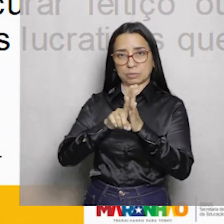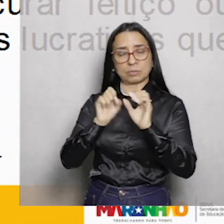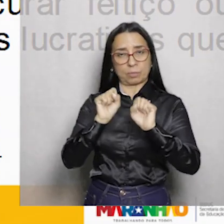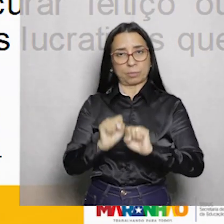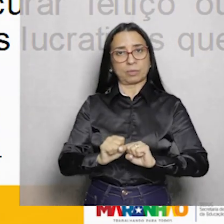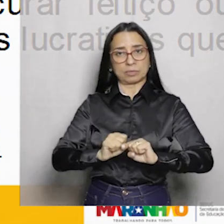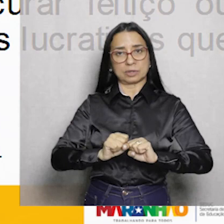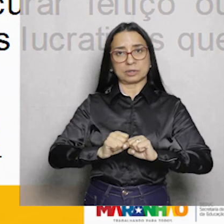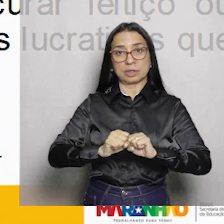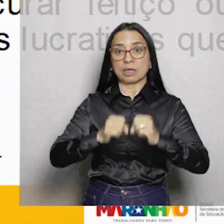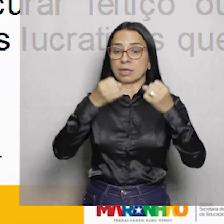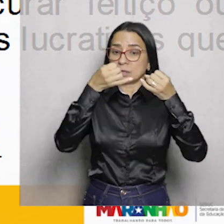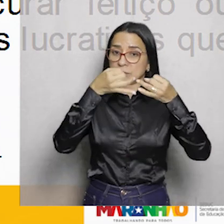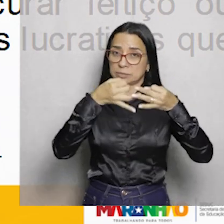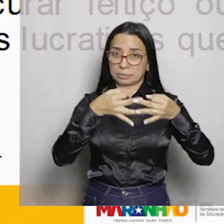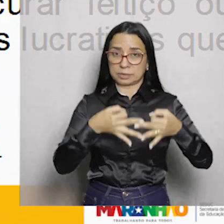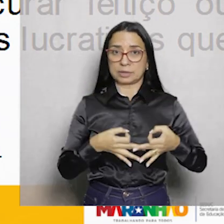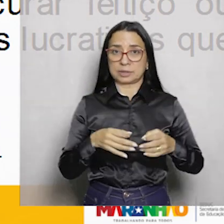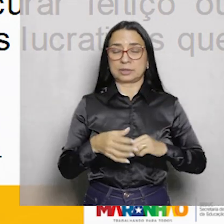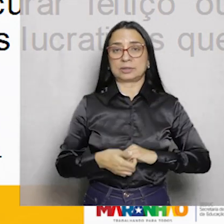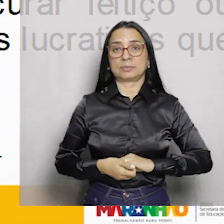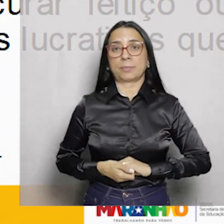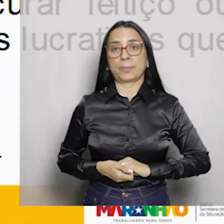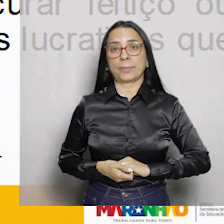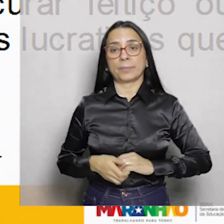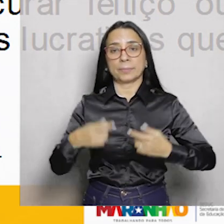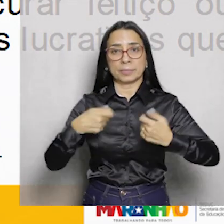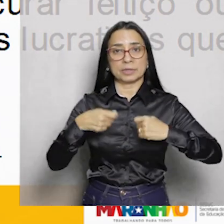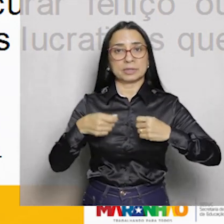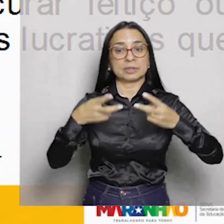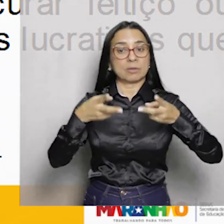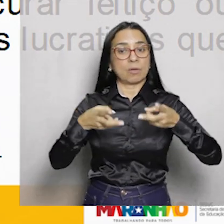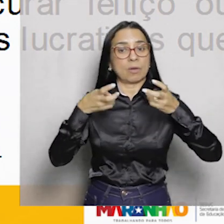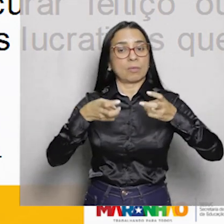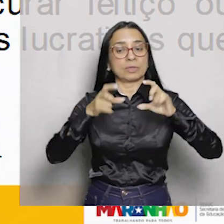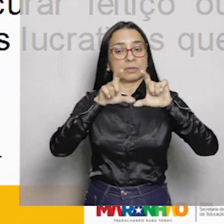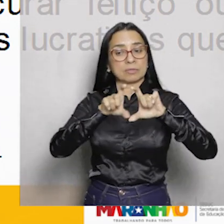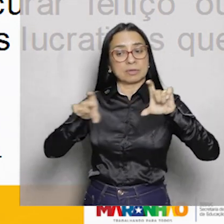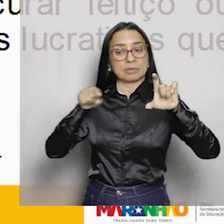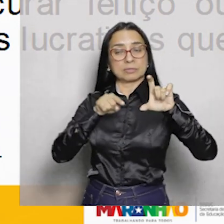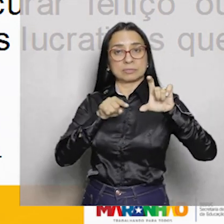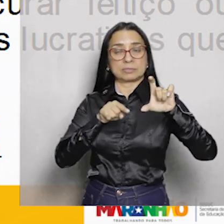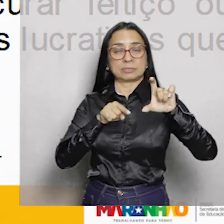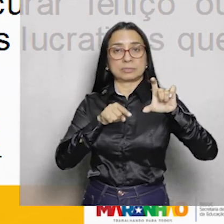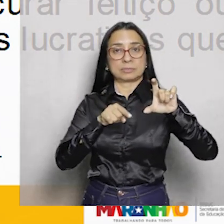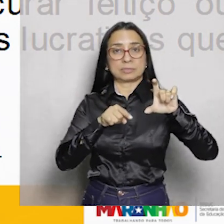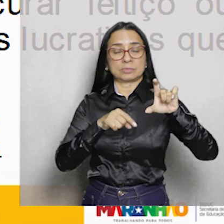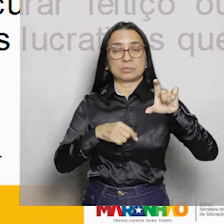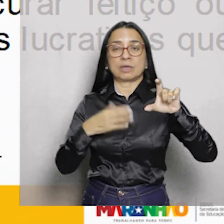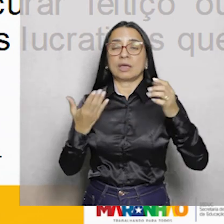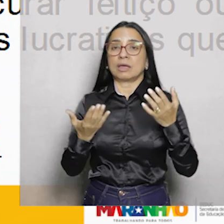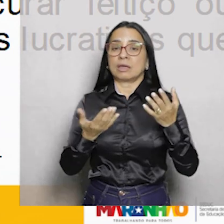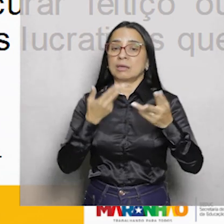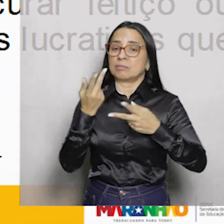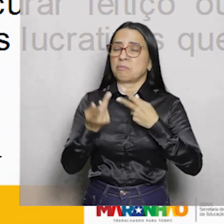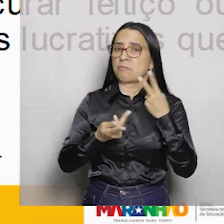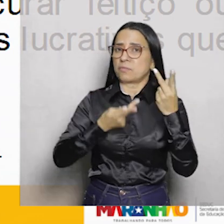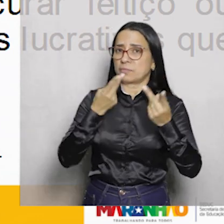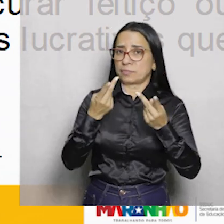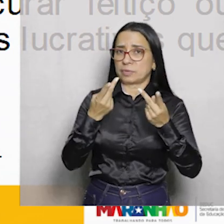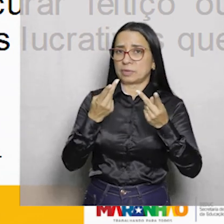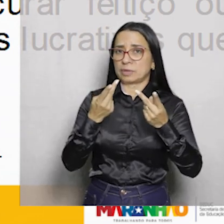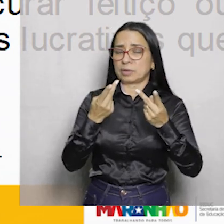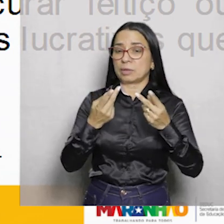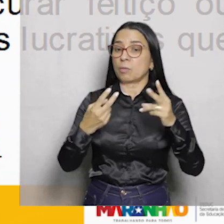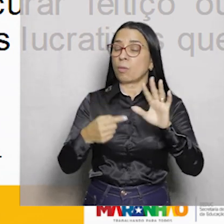ser discutidas. É preciso observar que o fragmento, por exemplo, ele vai nos falar